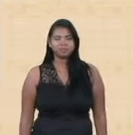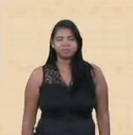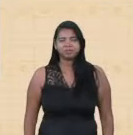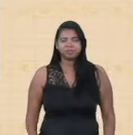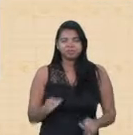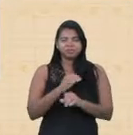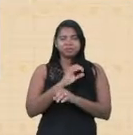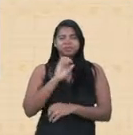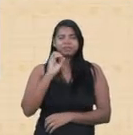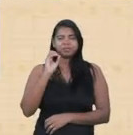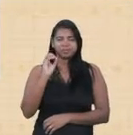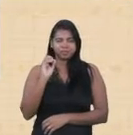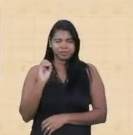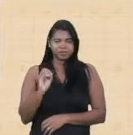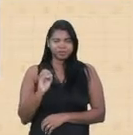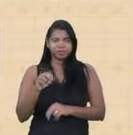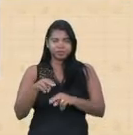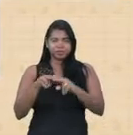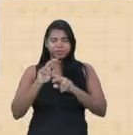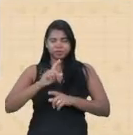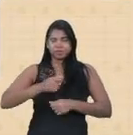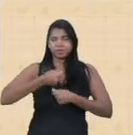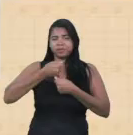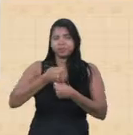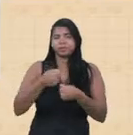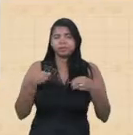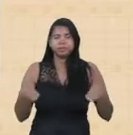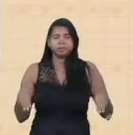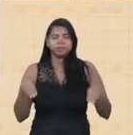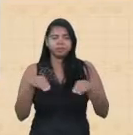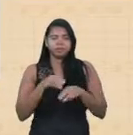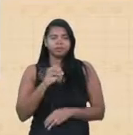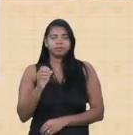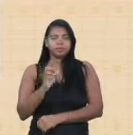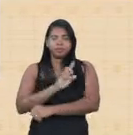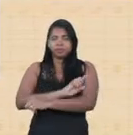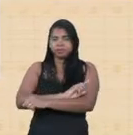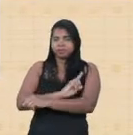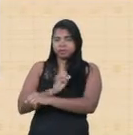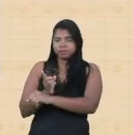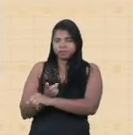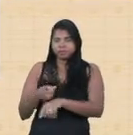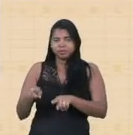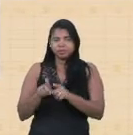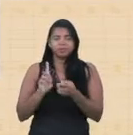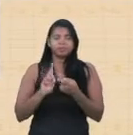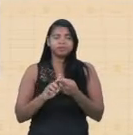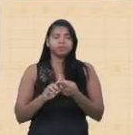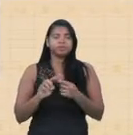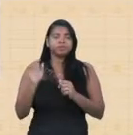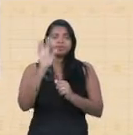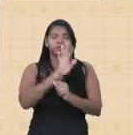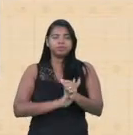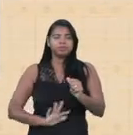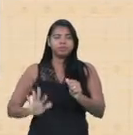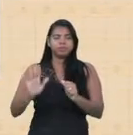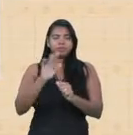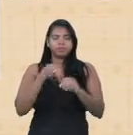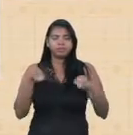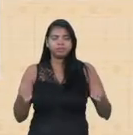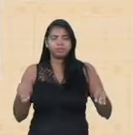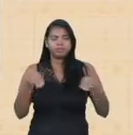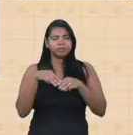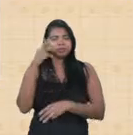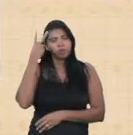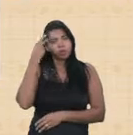Por isso que a força magnética é zero quando a velocidade for paralela ao campo magnético, ou seja, ele se move normalmente,